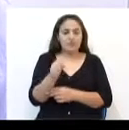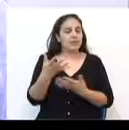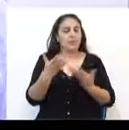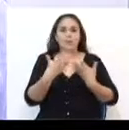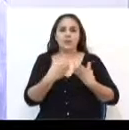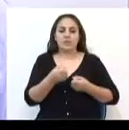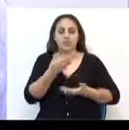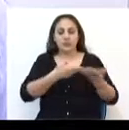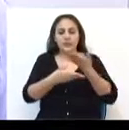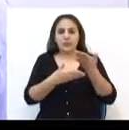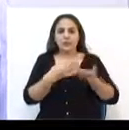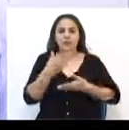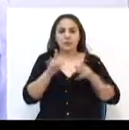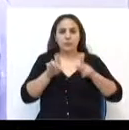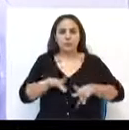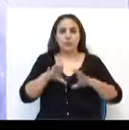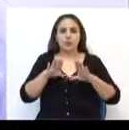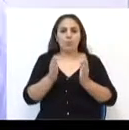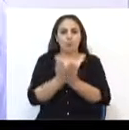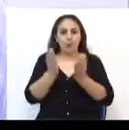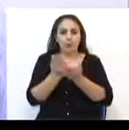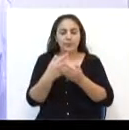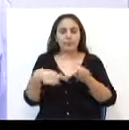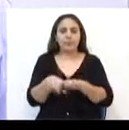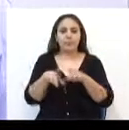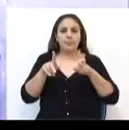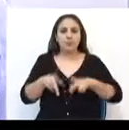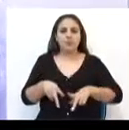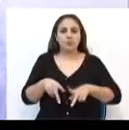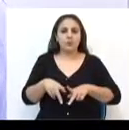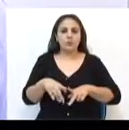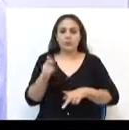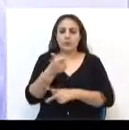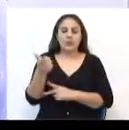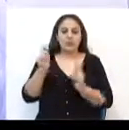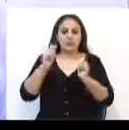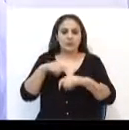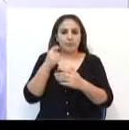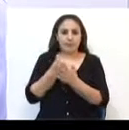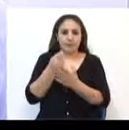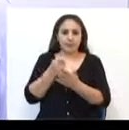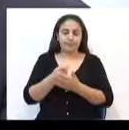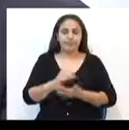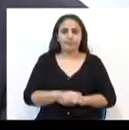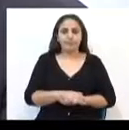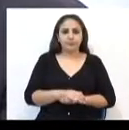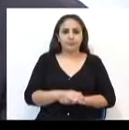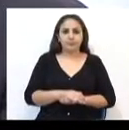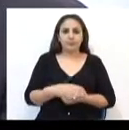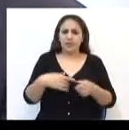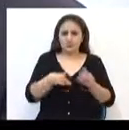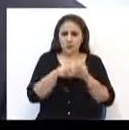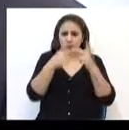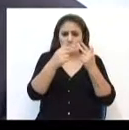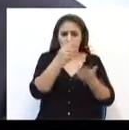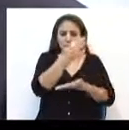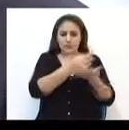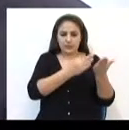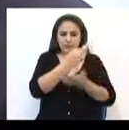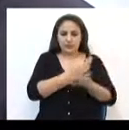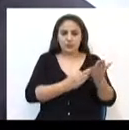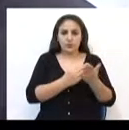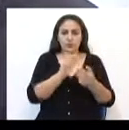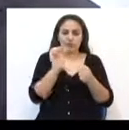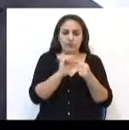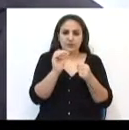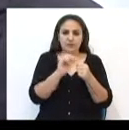prestar serviço às pessoas carentes, às pessoas indigentes, àqueles que não têm condição de pagar comprovadamente. Ainda de acordo com o texto,